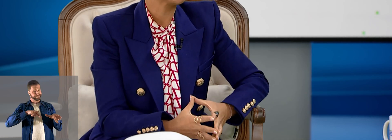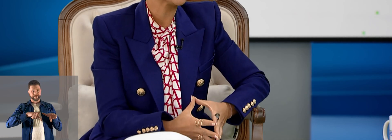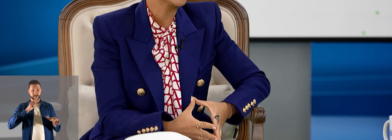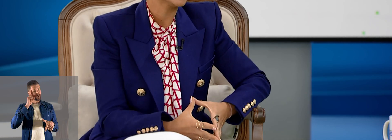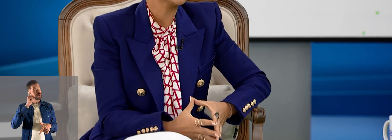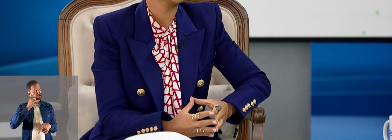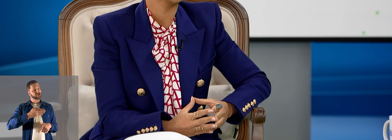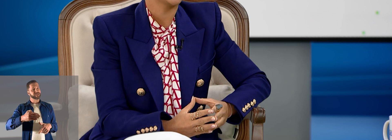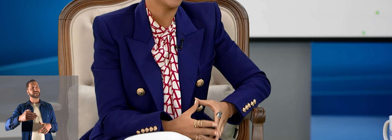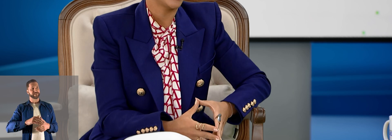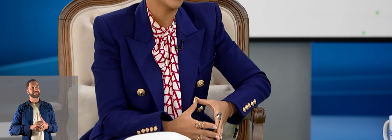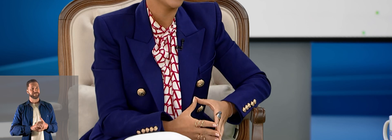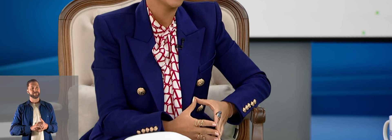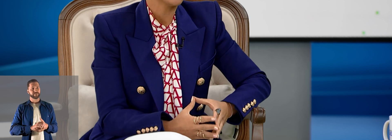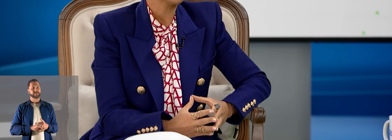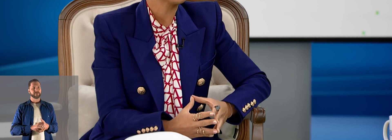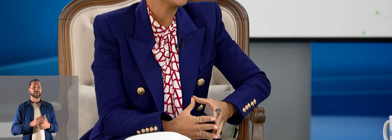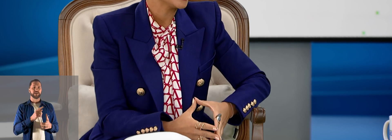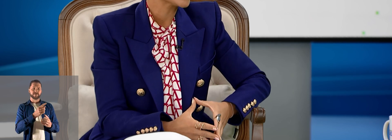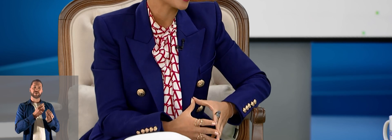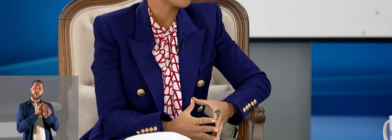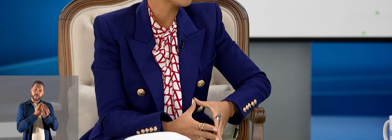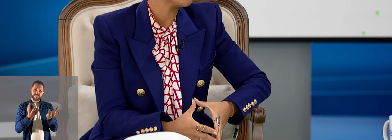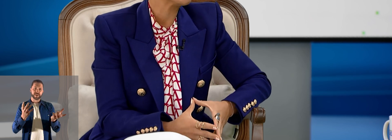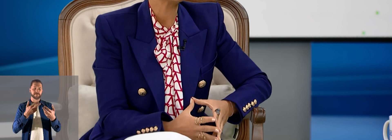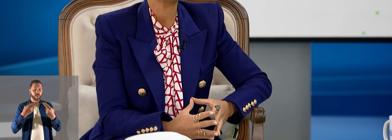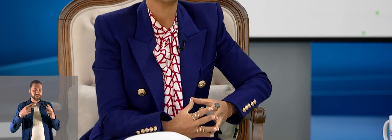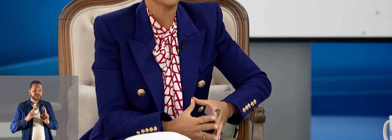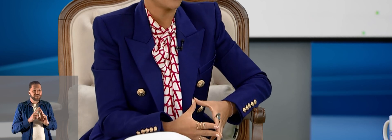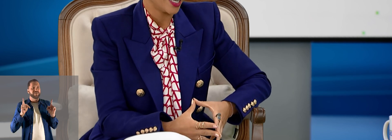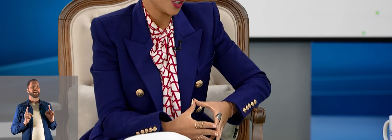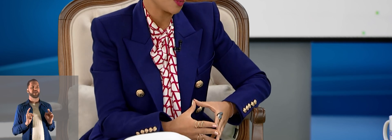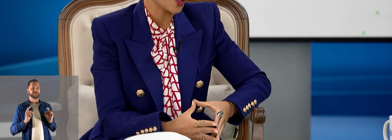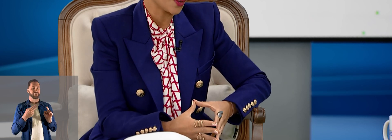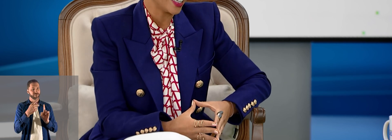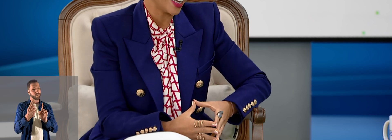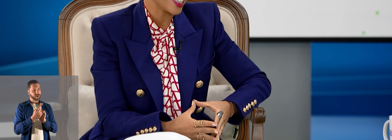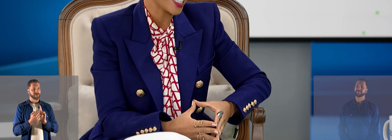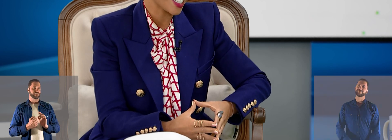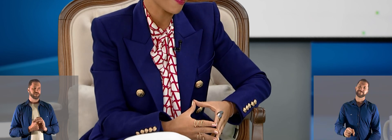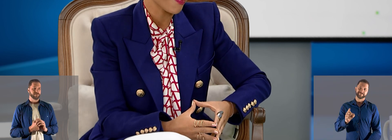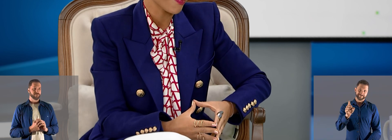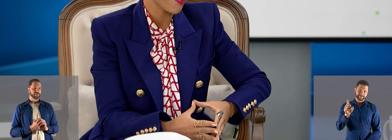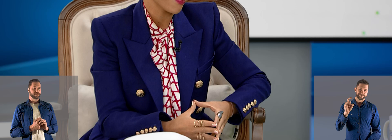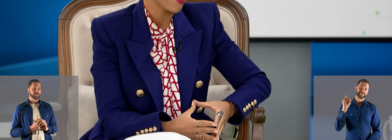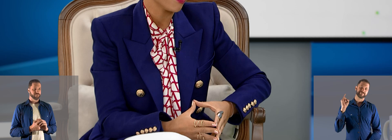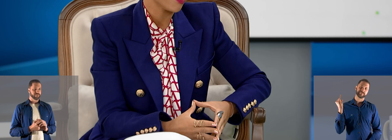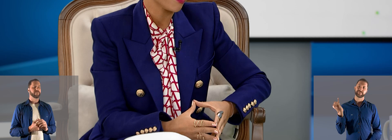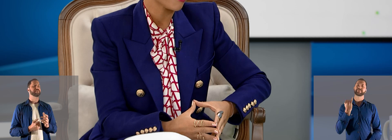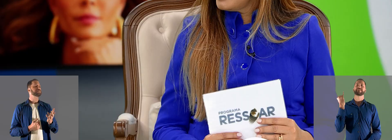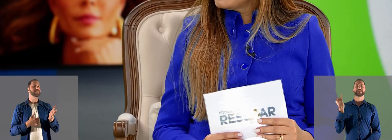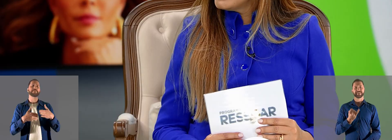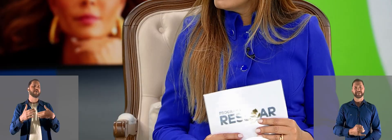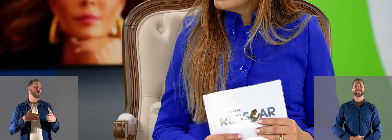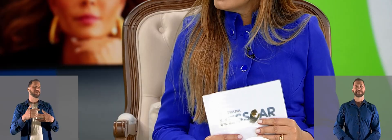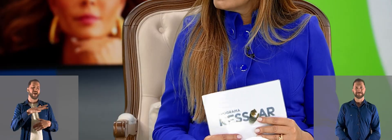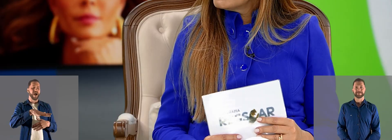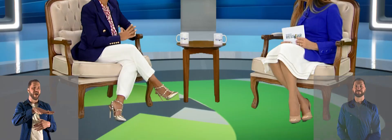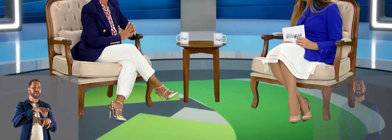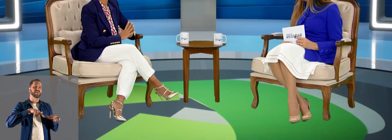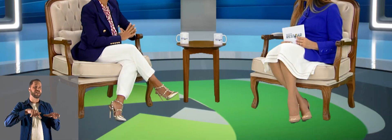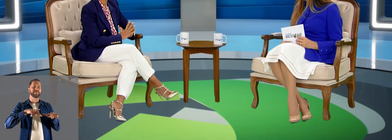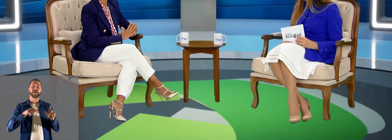outra coisa muito importante é ofereça algo muito diferente para o seu cliente isso aí é fundamental né